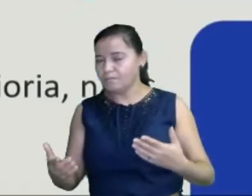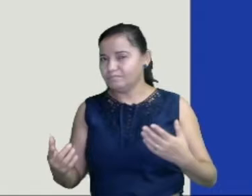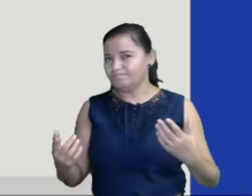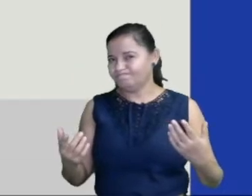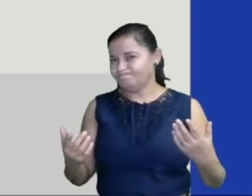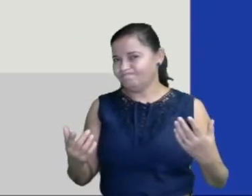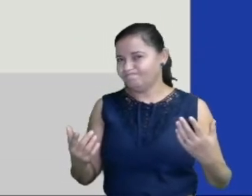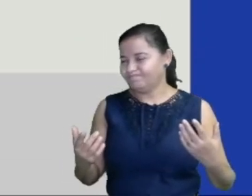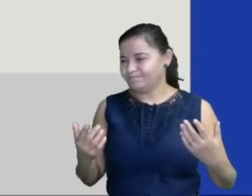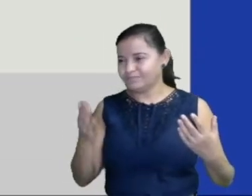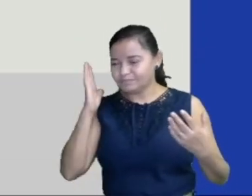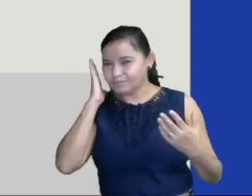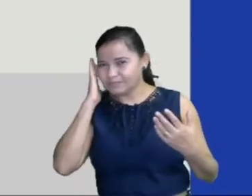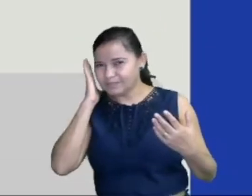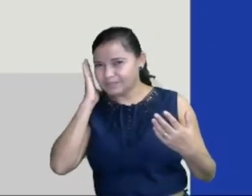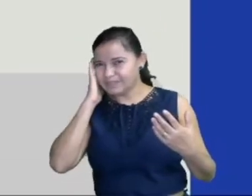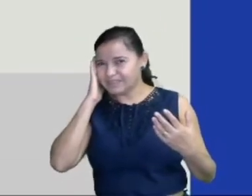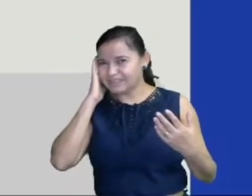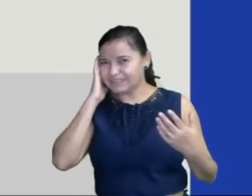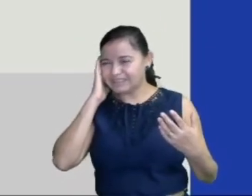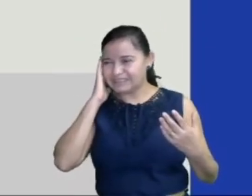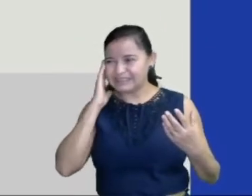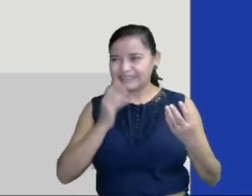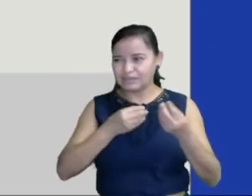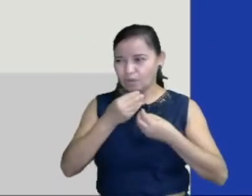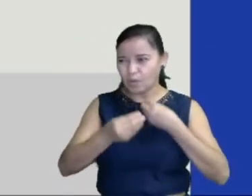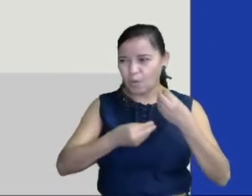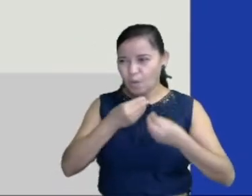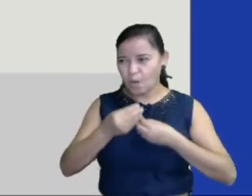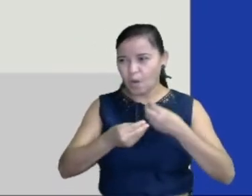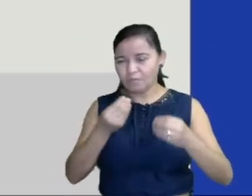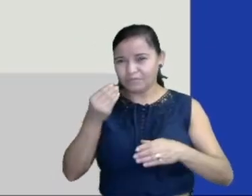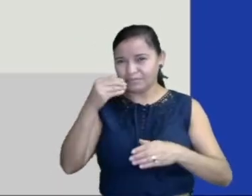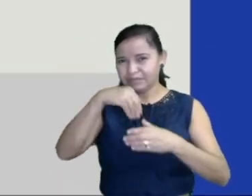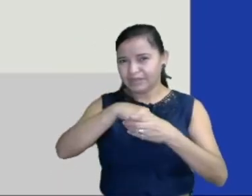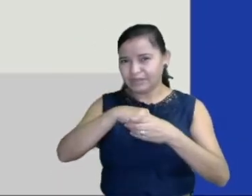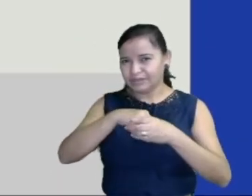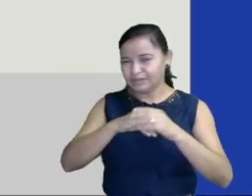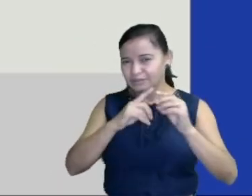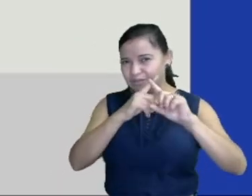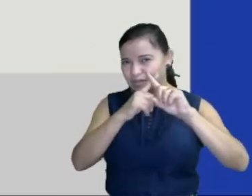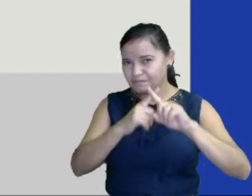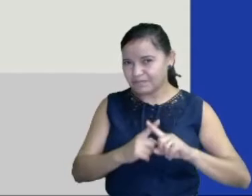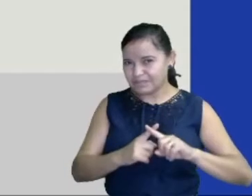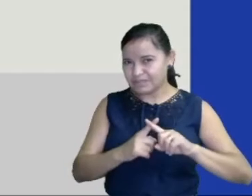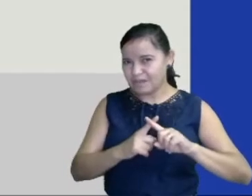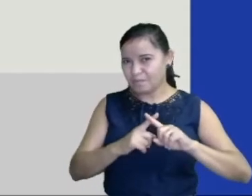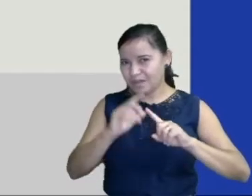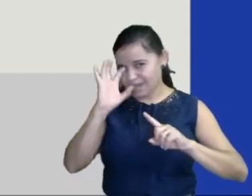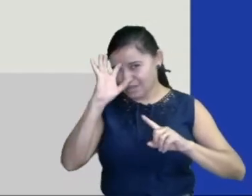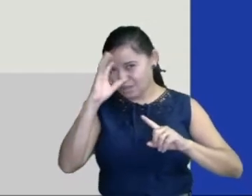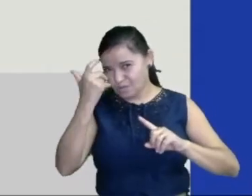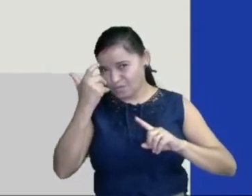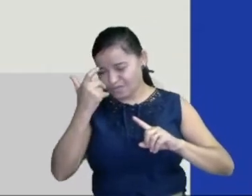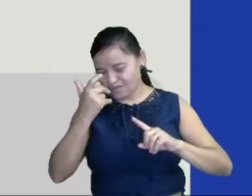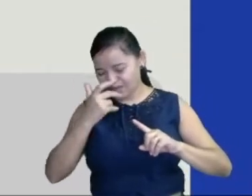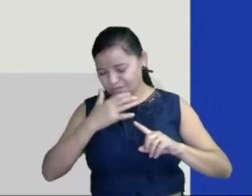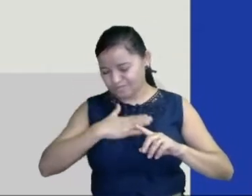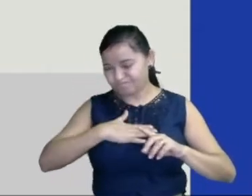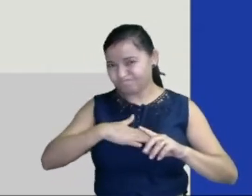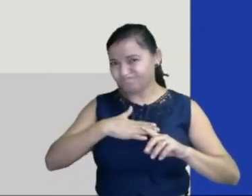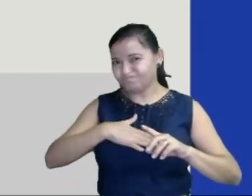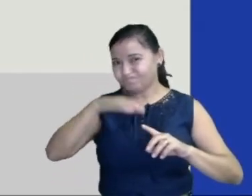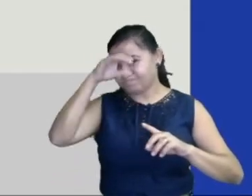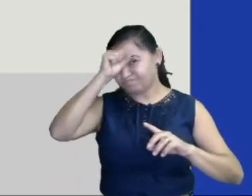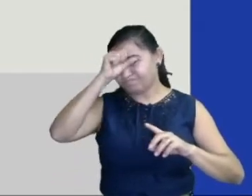ver essa relação aí vamos compreender um pouquinho as propriedades da Divisão para poder resolver com mais tranquilidade lá o